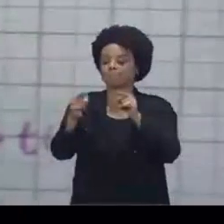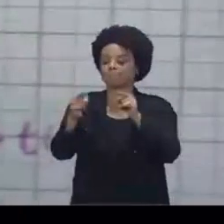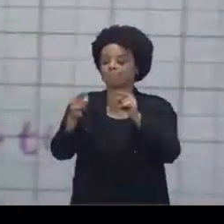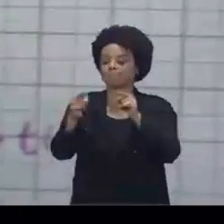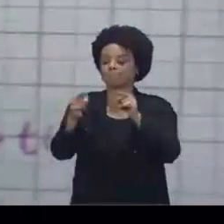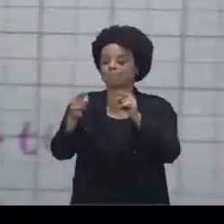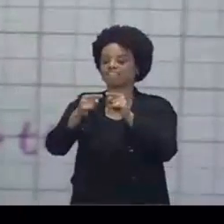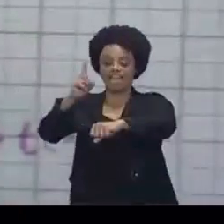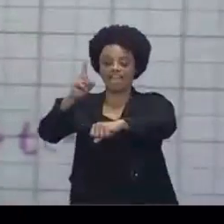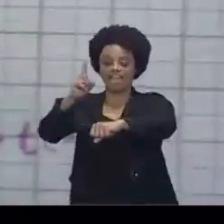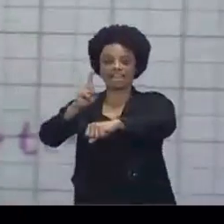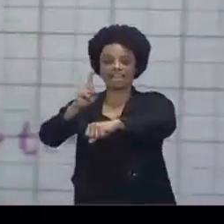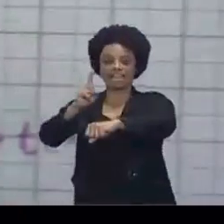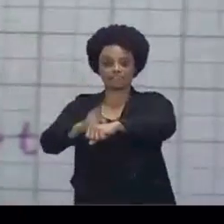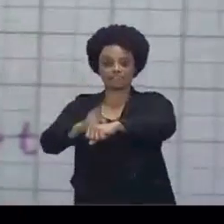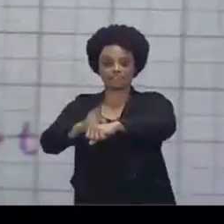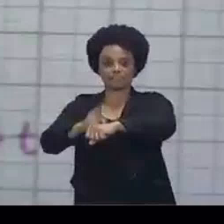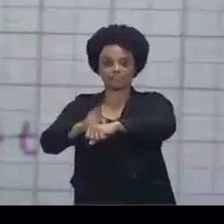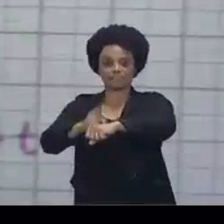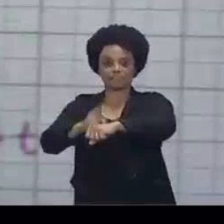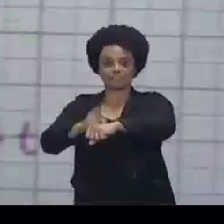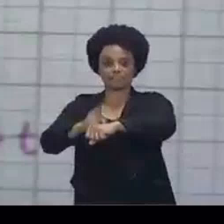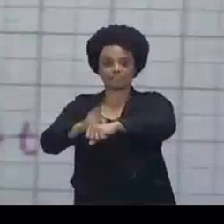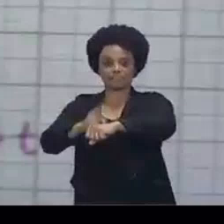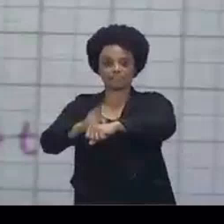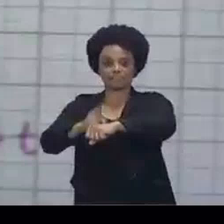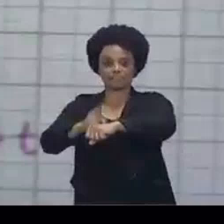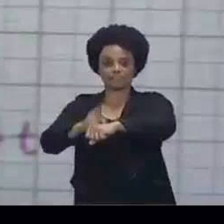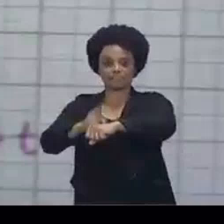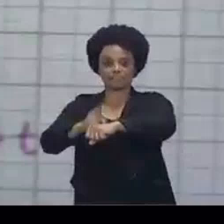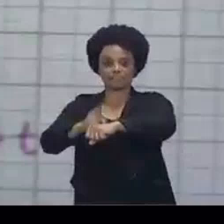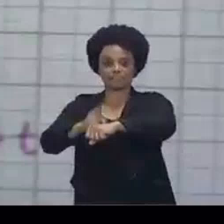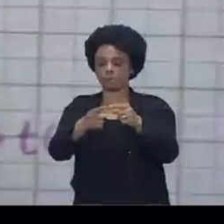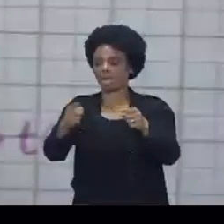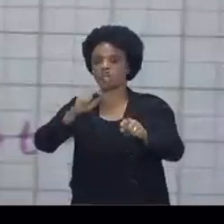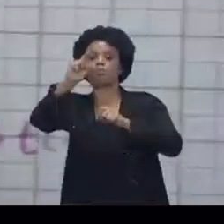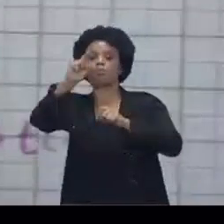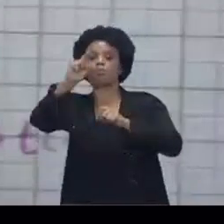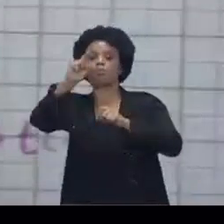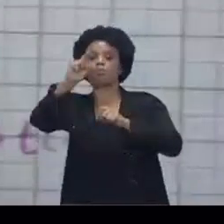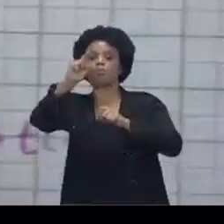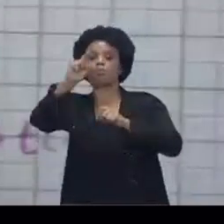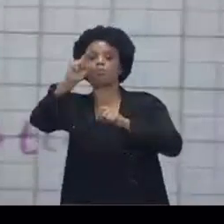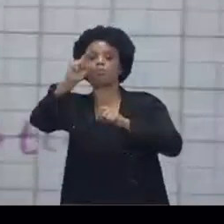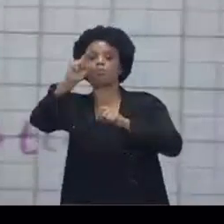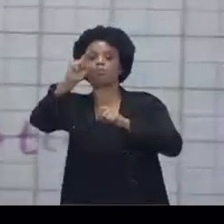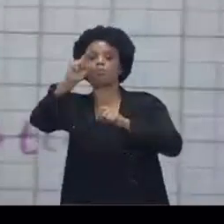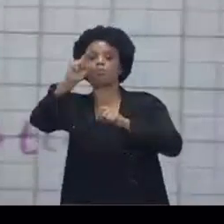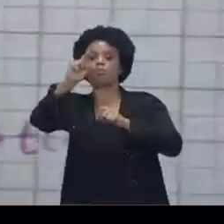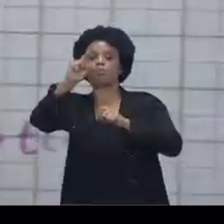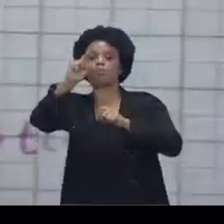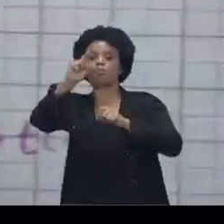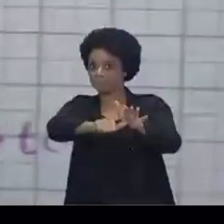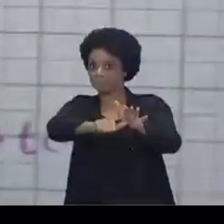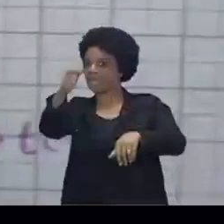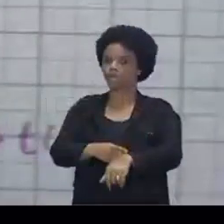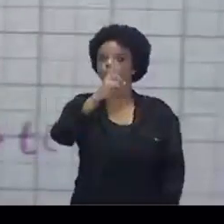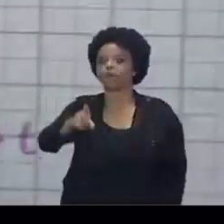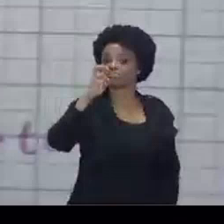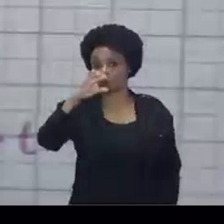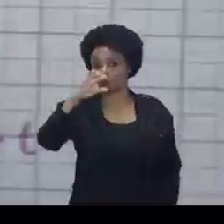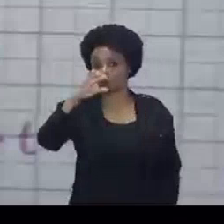o seu tempo, que era, aqui nesse primeiro momento, de 1,5 segundos, ou seja, você não